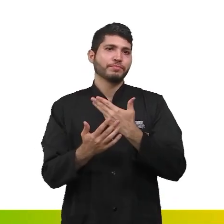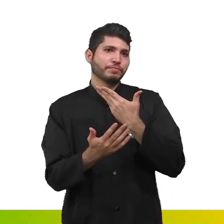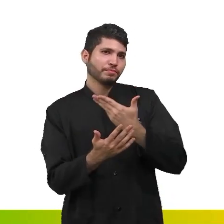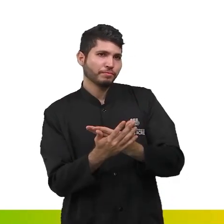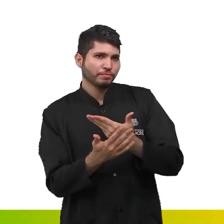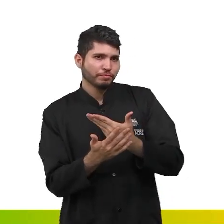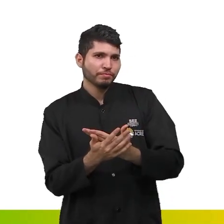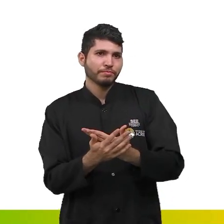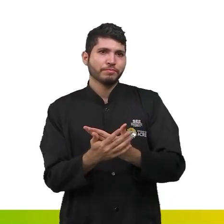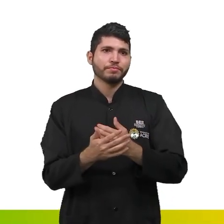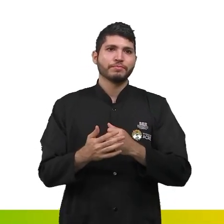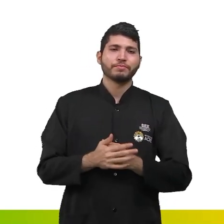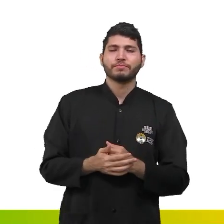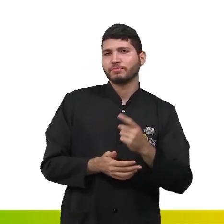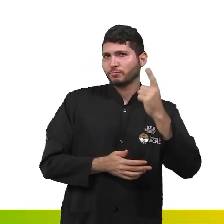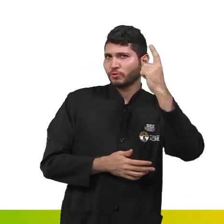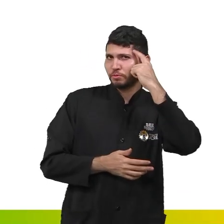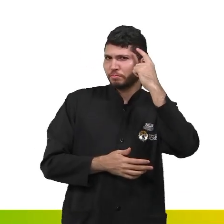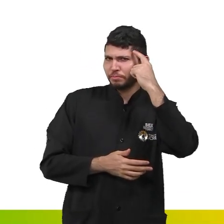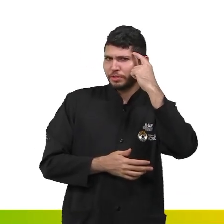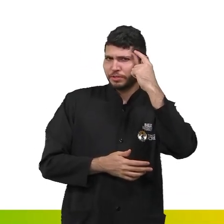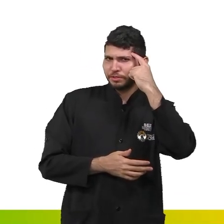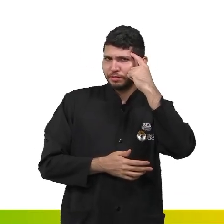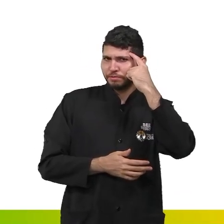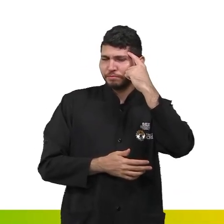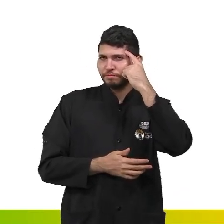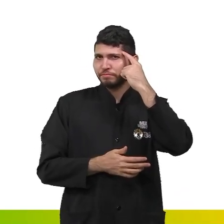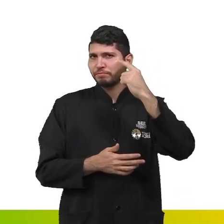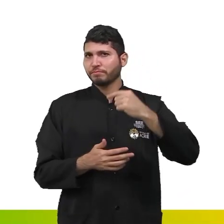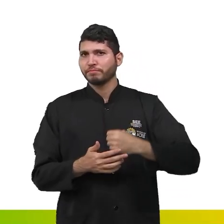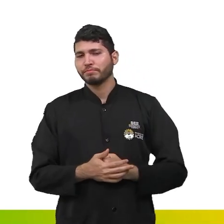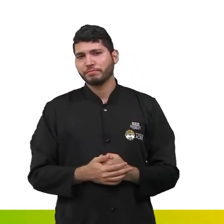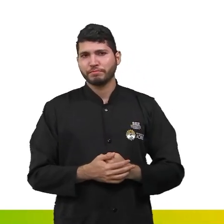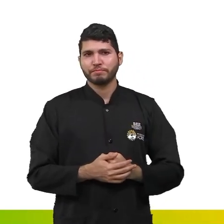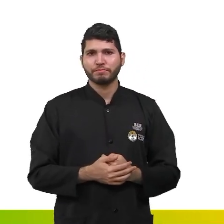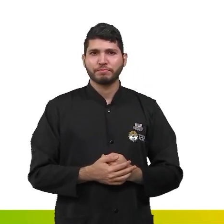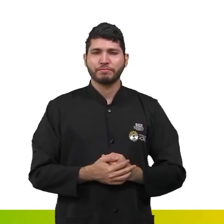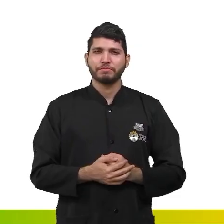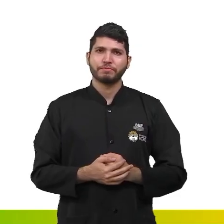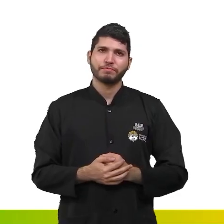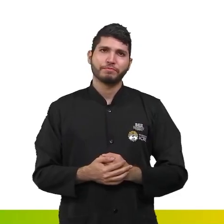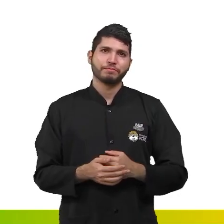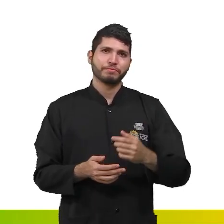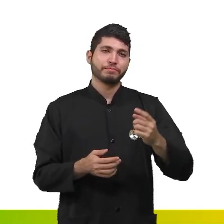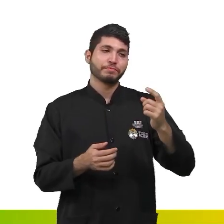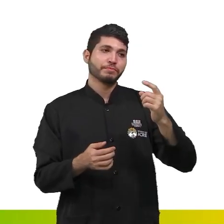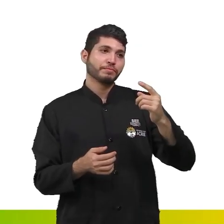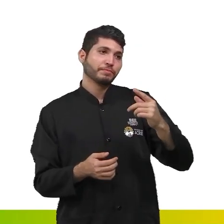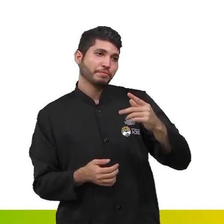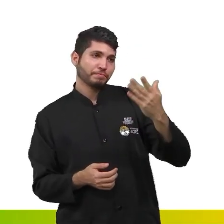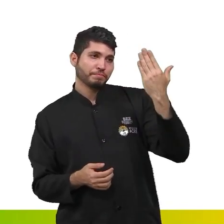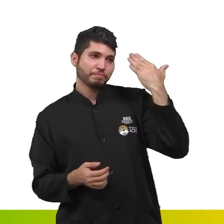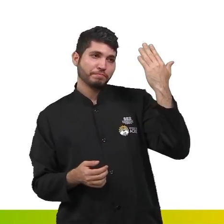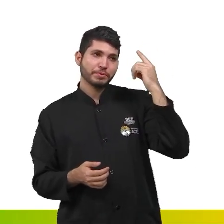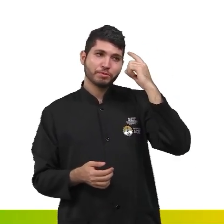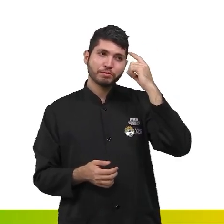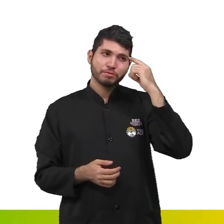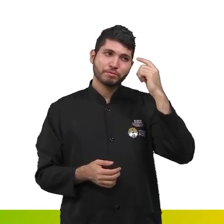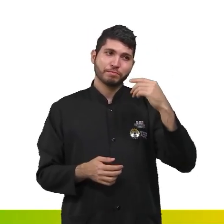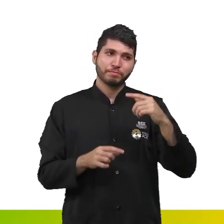vocação de não fazer nada, ficar só pensando. Então observe com a ação que se pensou no passado, porém no presente pode ser